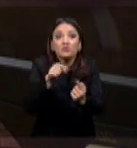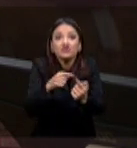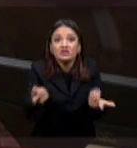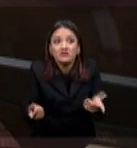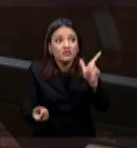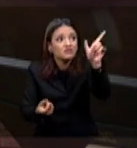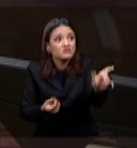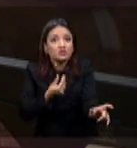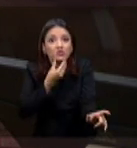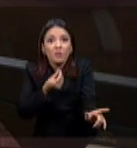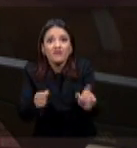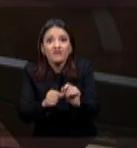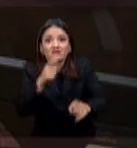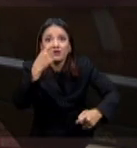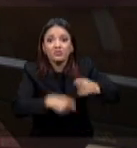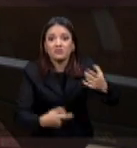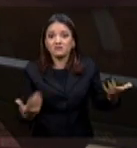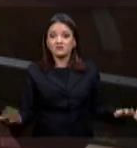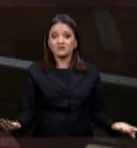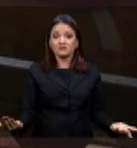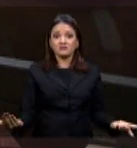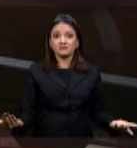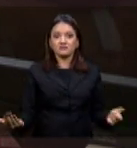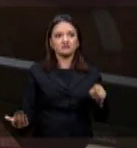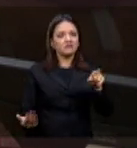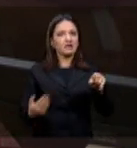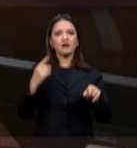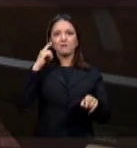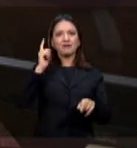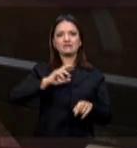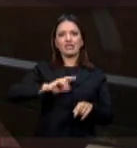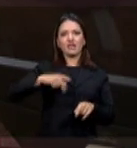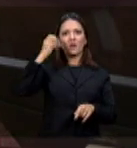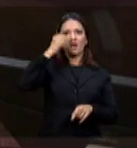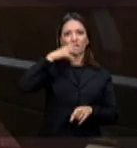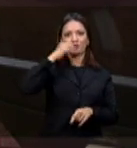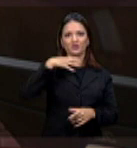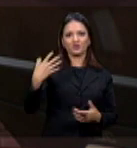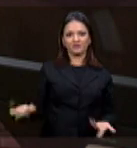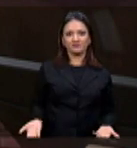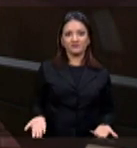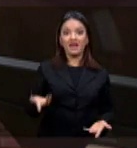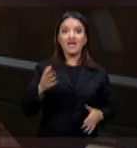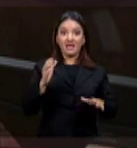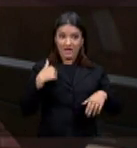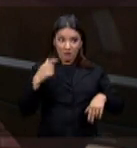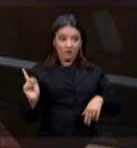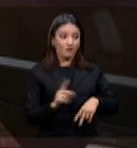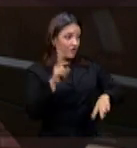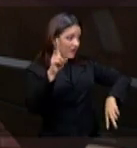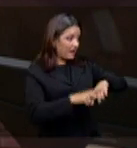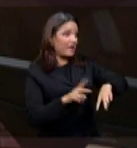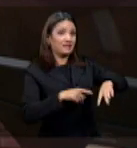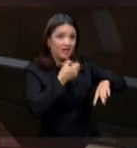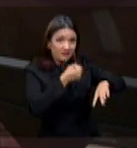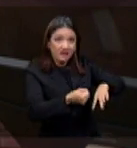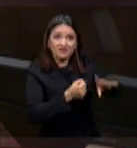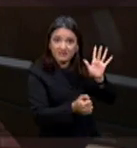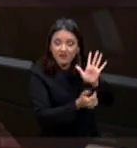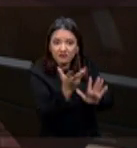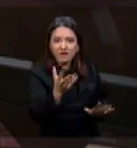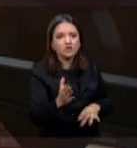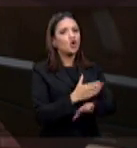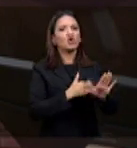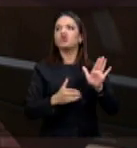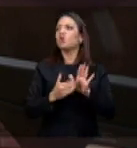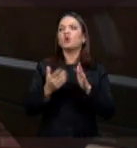crime? E eles não se veem como abusadores. Eu entrevistei vários na cadeia, vários. E todos têm alguma